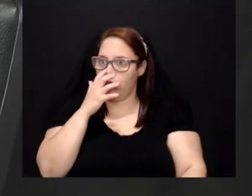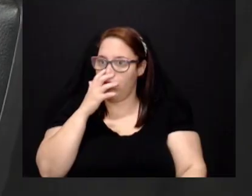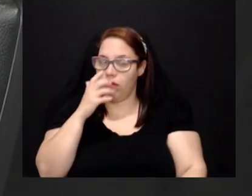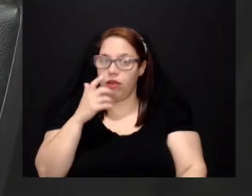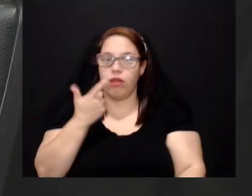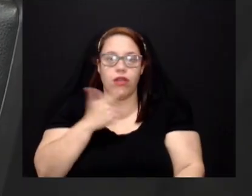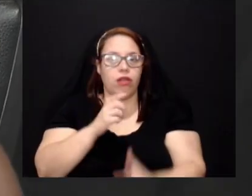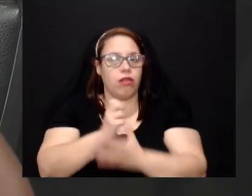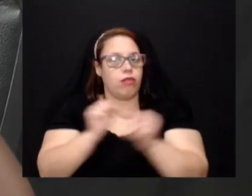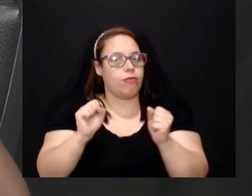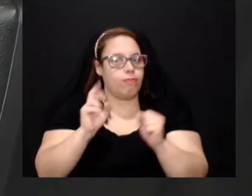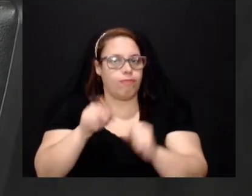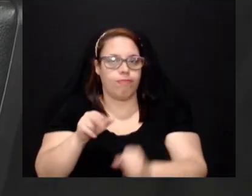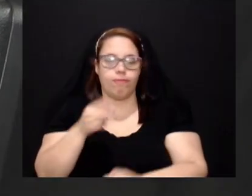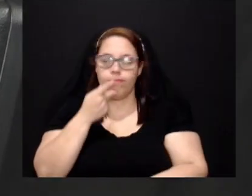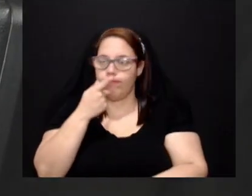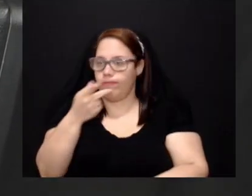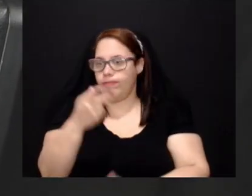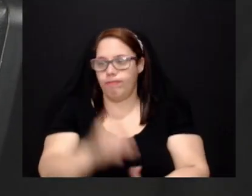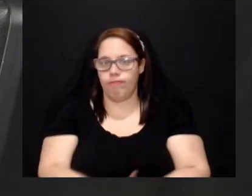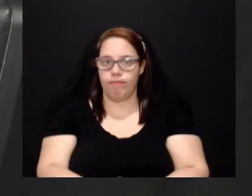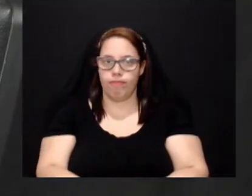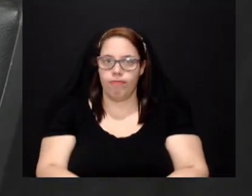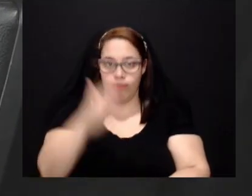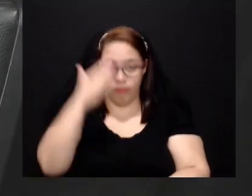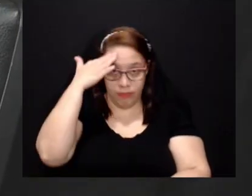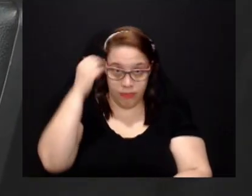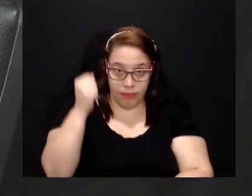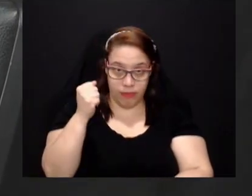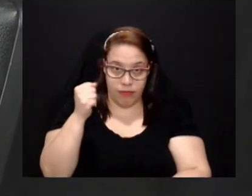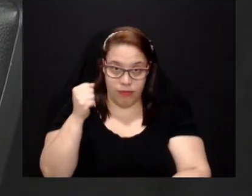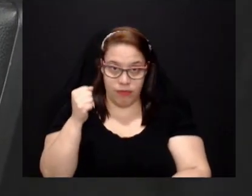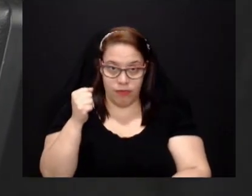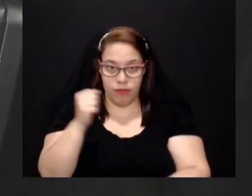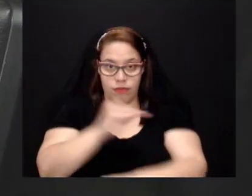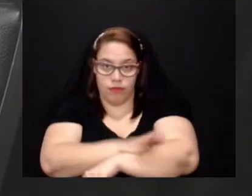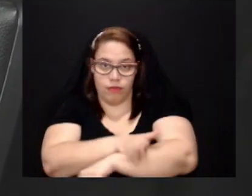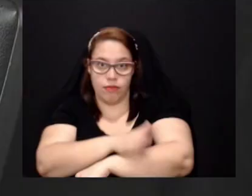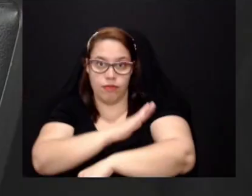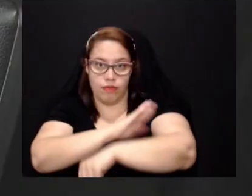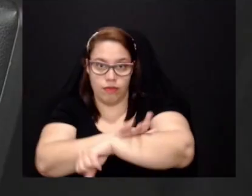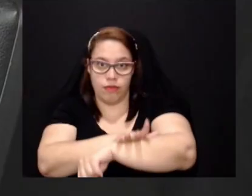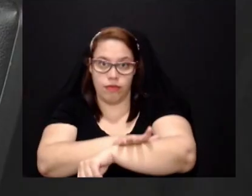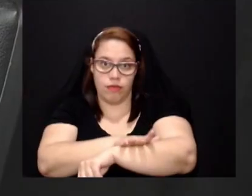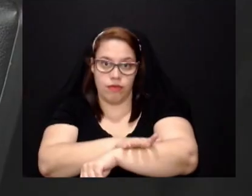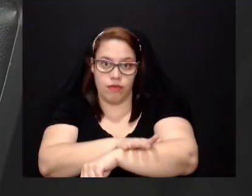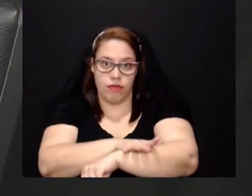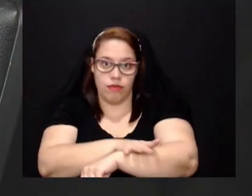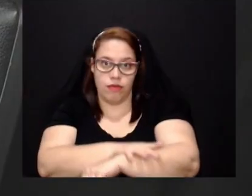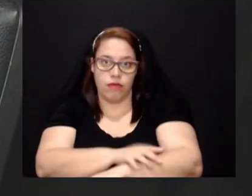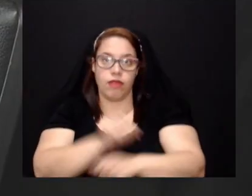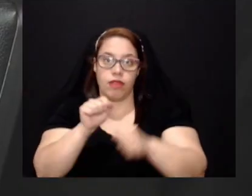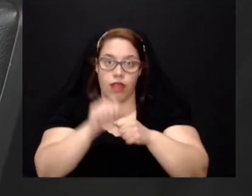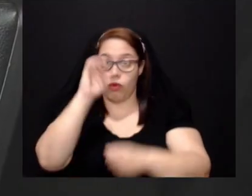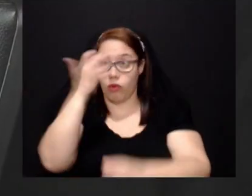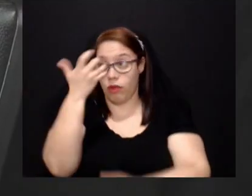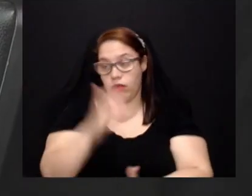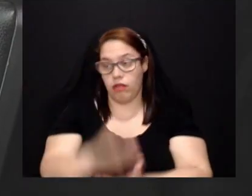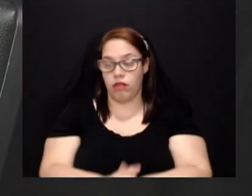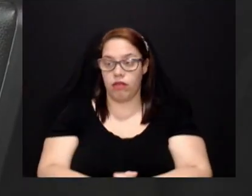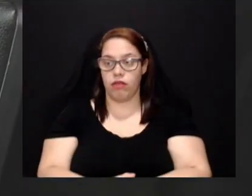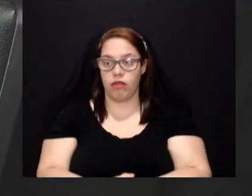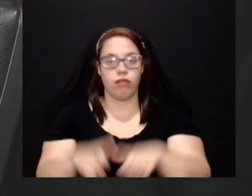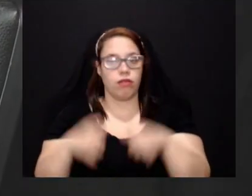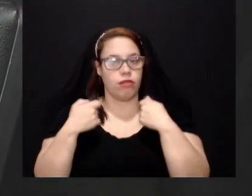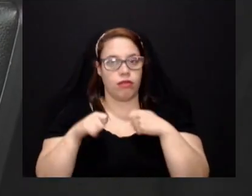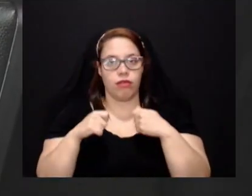sempre dizer, eu sei quando o racismo está atuando. E não precisa